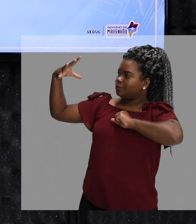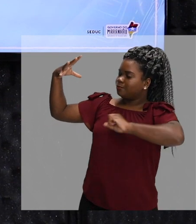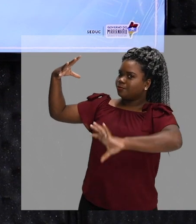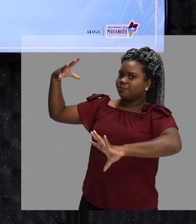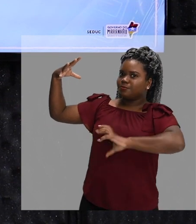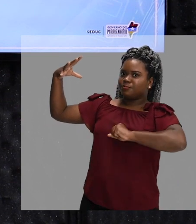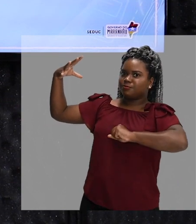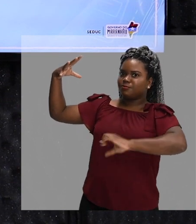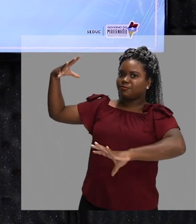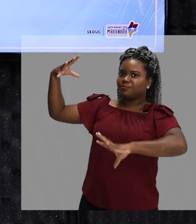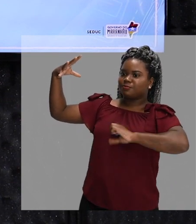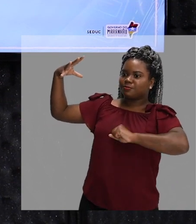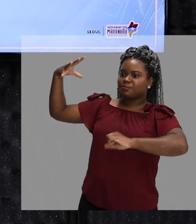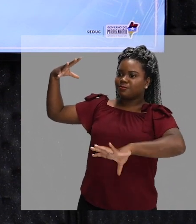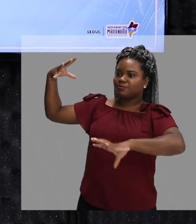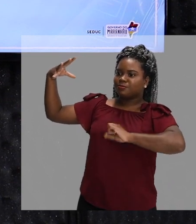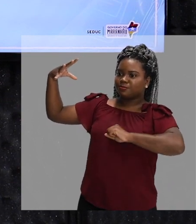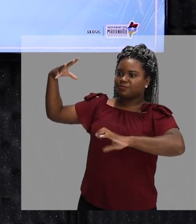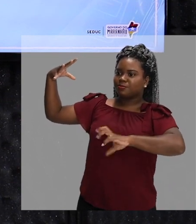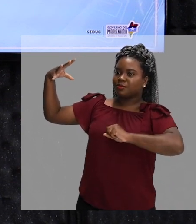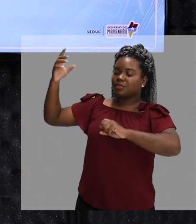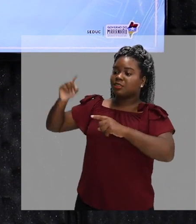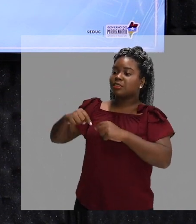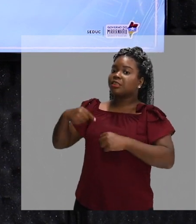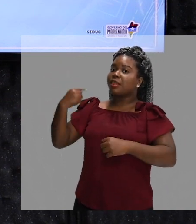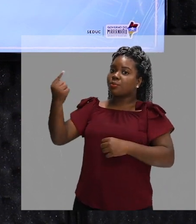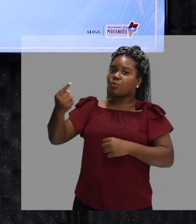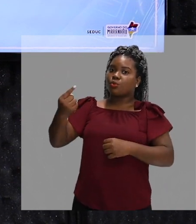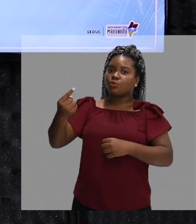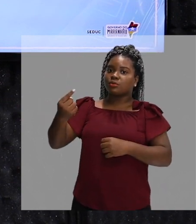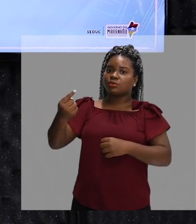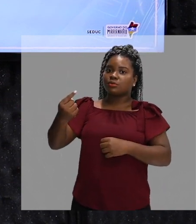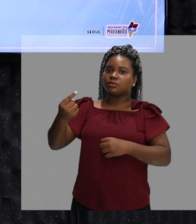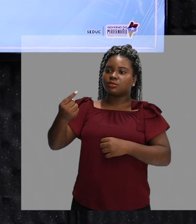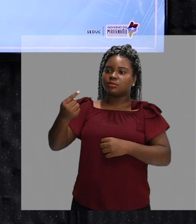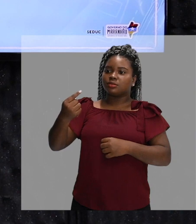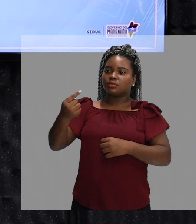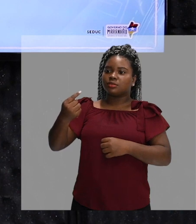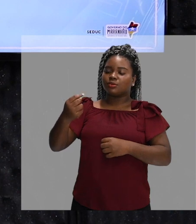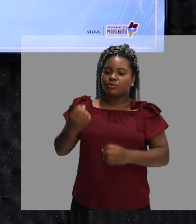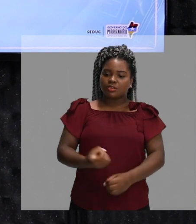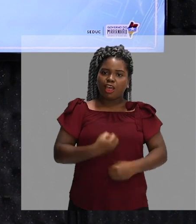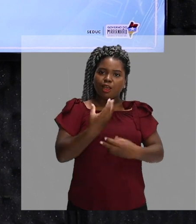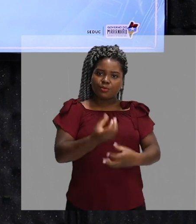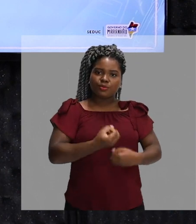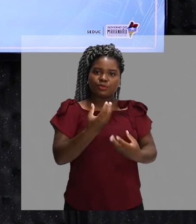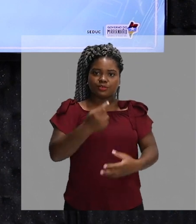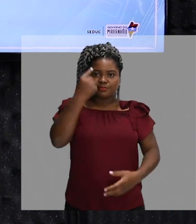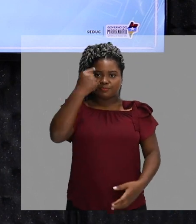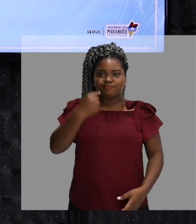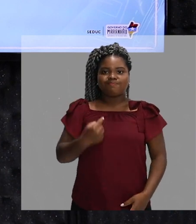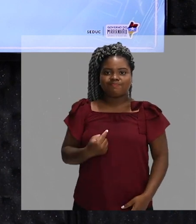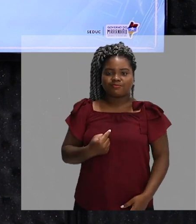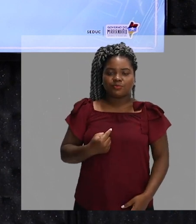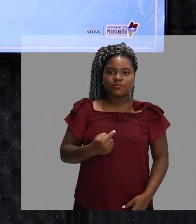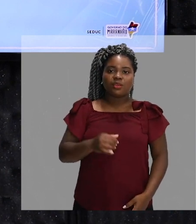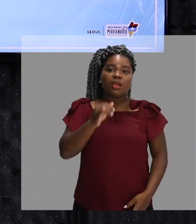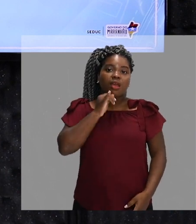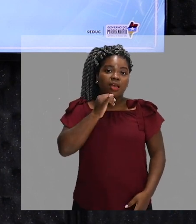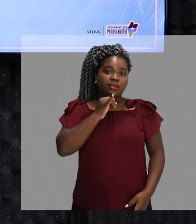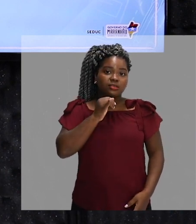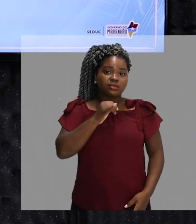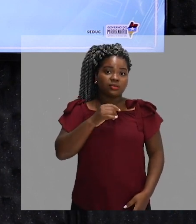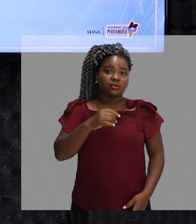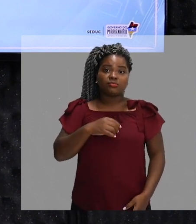iluminação, ser produzida a imagem. Então, vocês não conseguiriam me olhar nesse